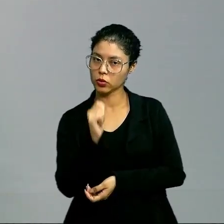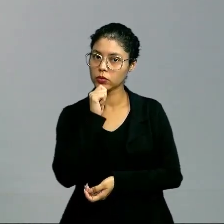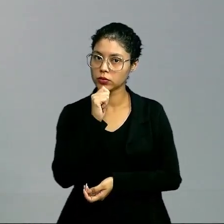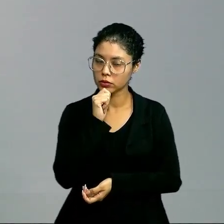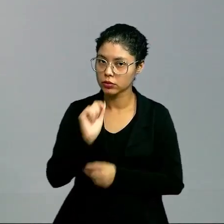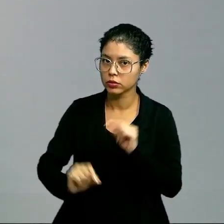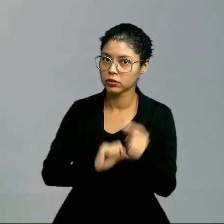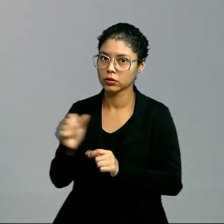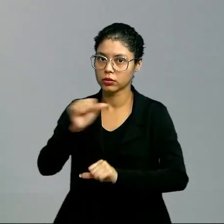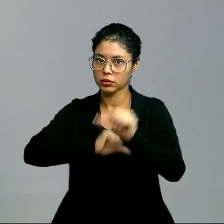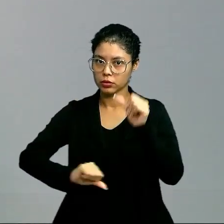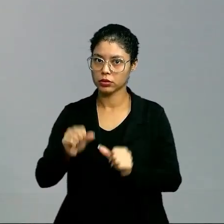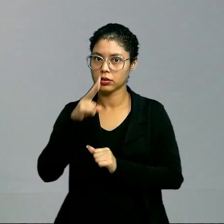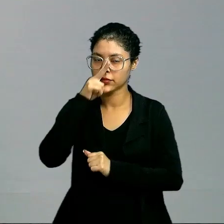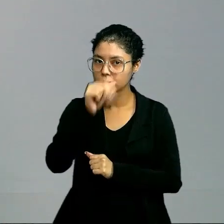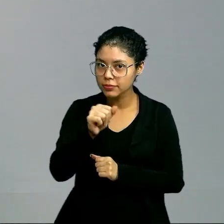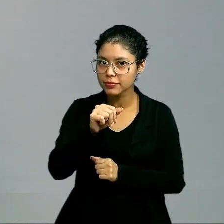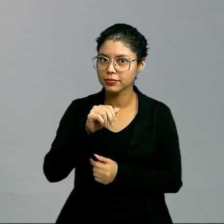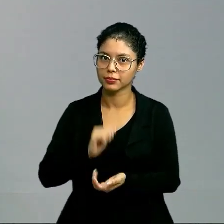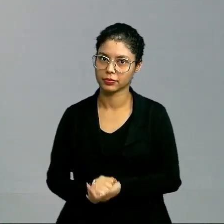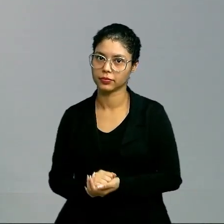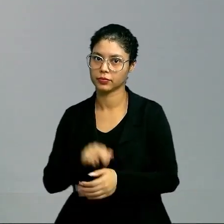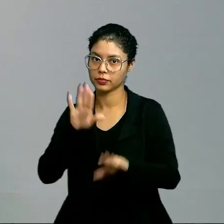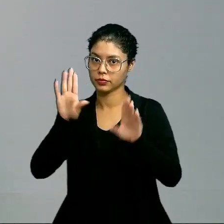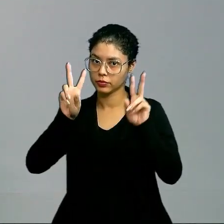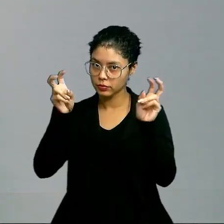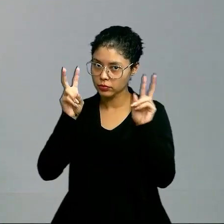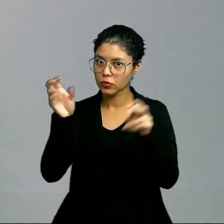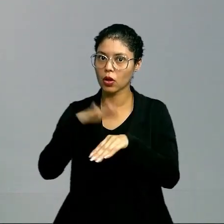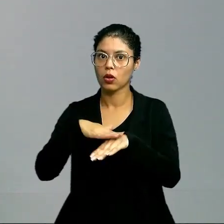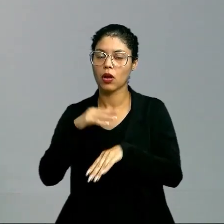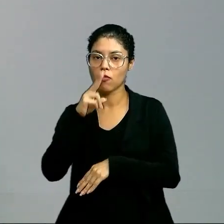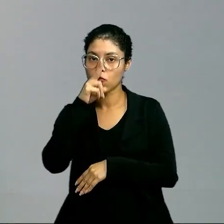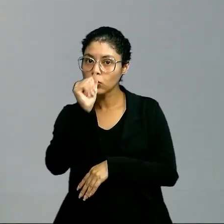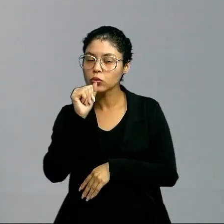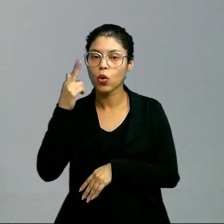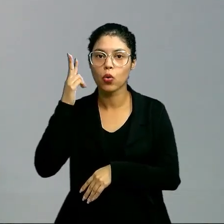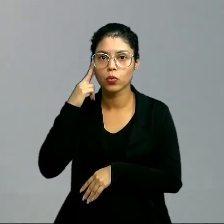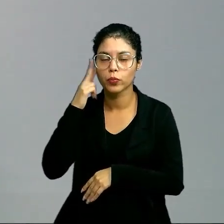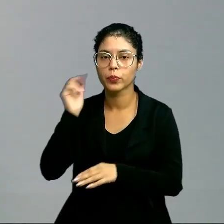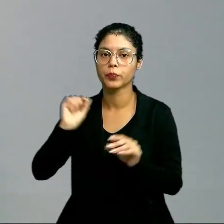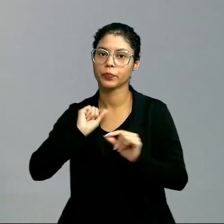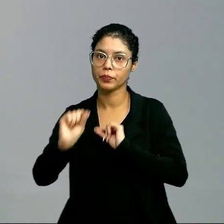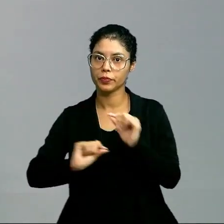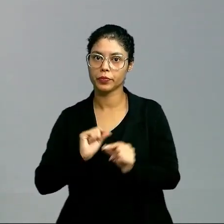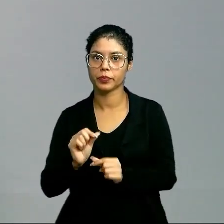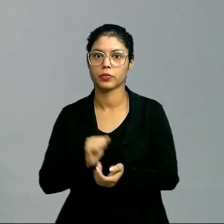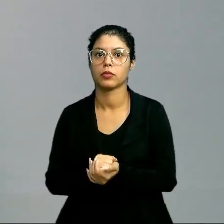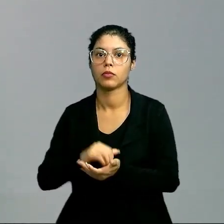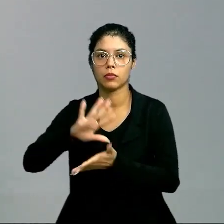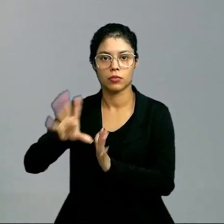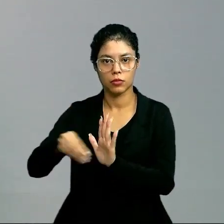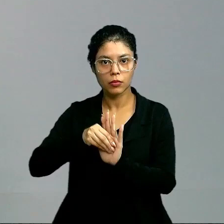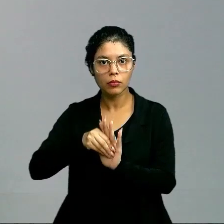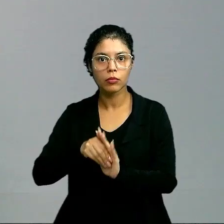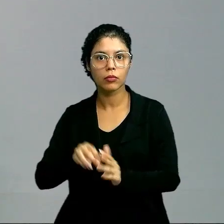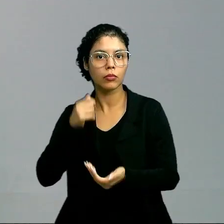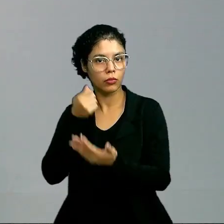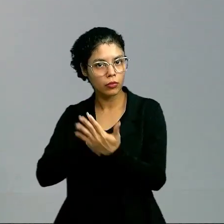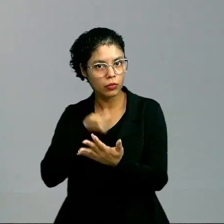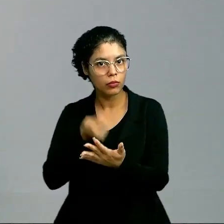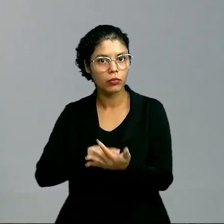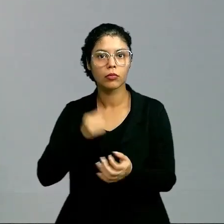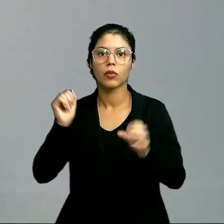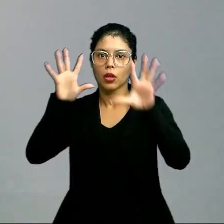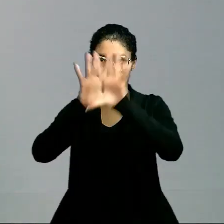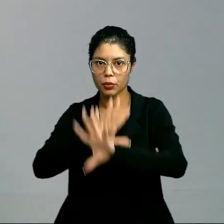Porém, contrário a essa força gravitacional, tem o que chamamos de força normal. Essa força normal ela é atribuída devido à resistência